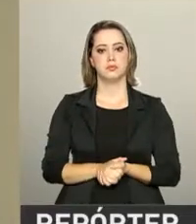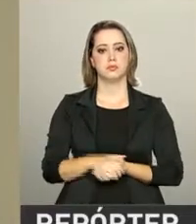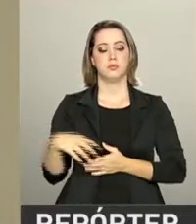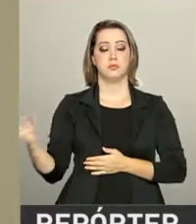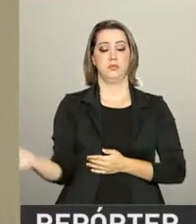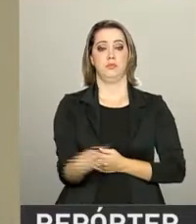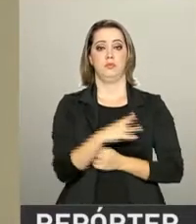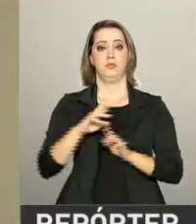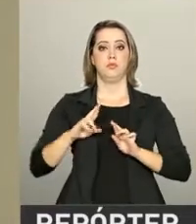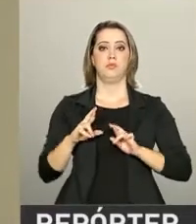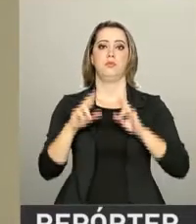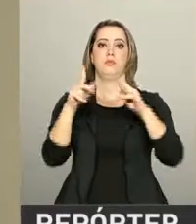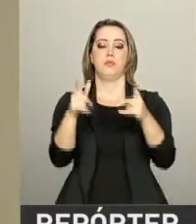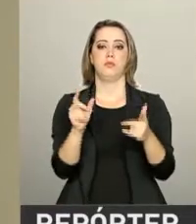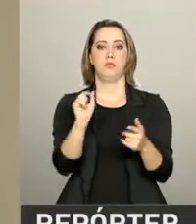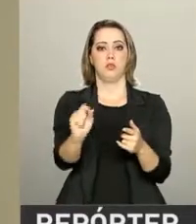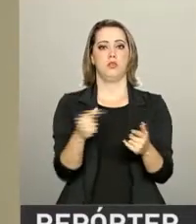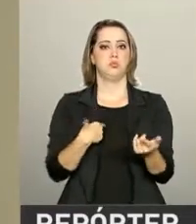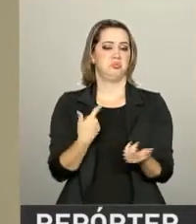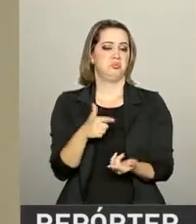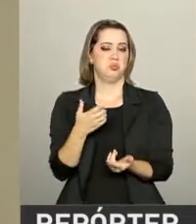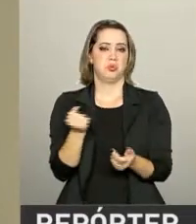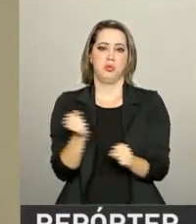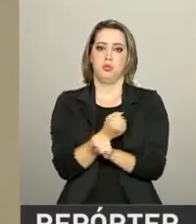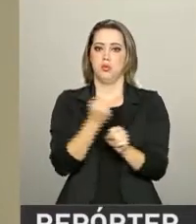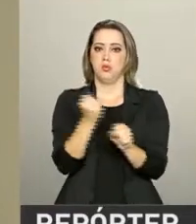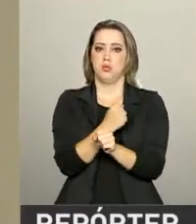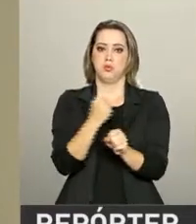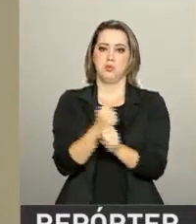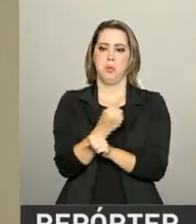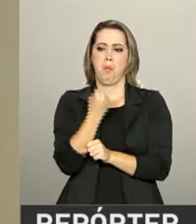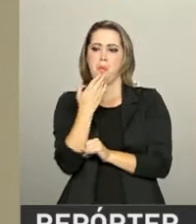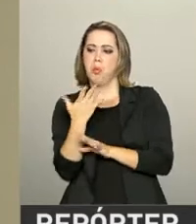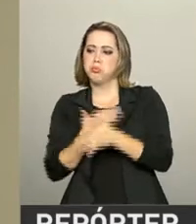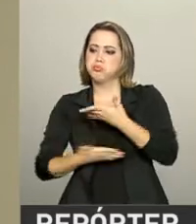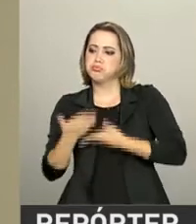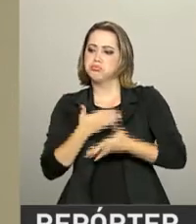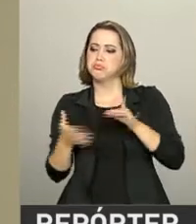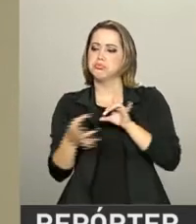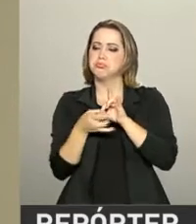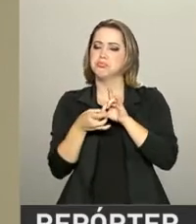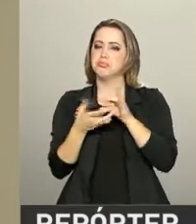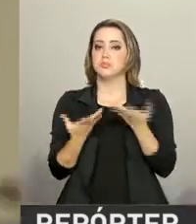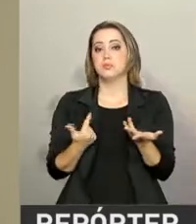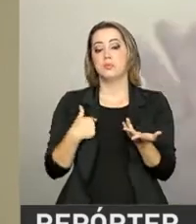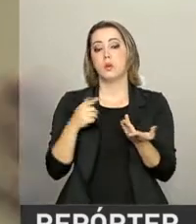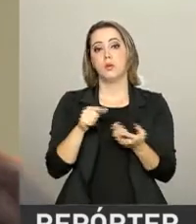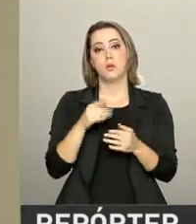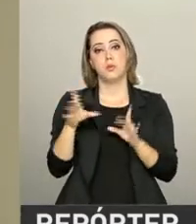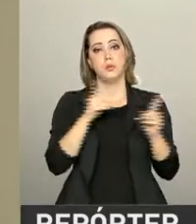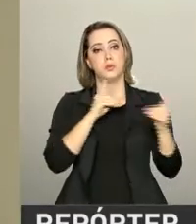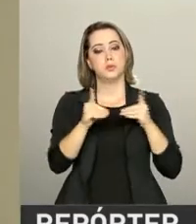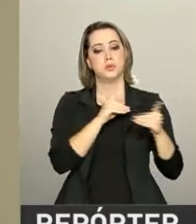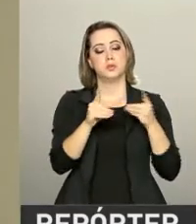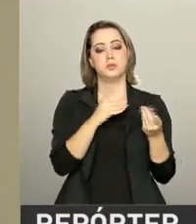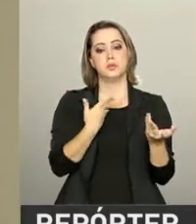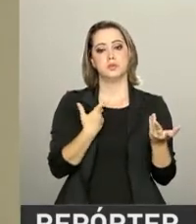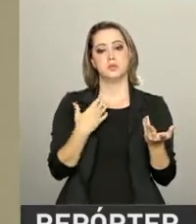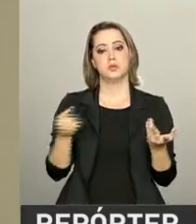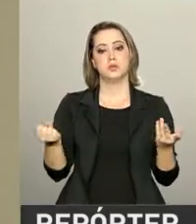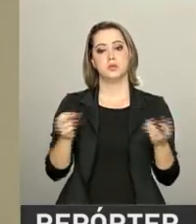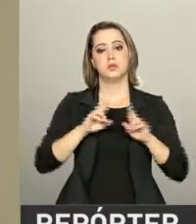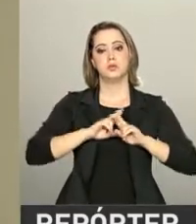diferenciação ela não constrói uma boa articulação política institucional para discutirmos a convergência